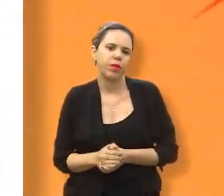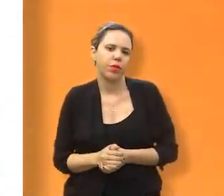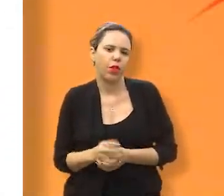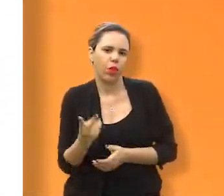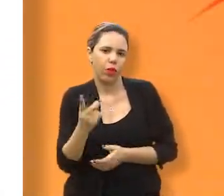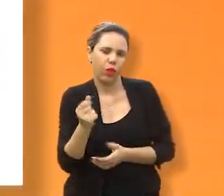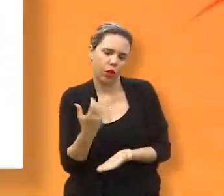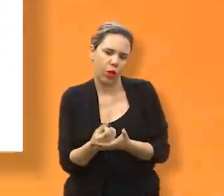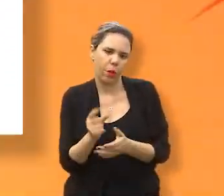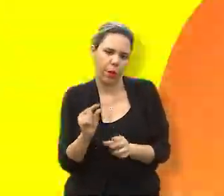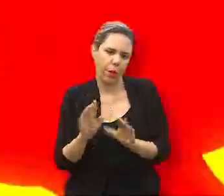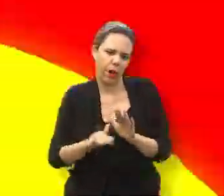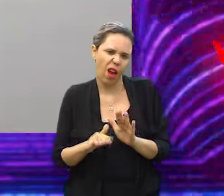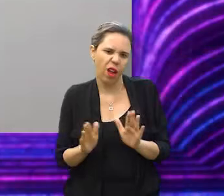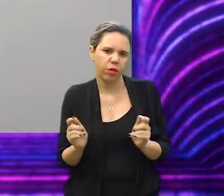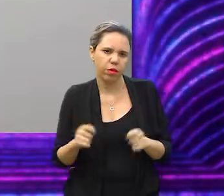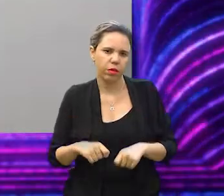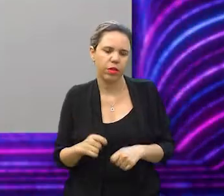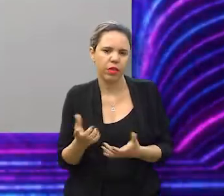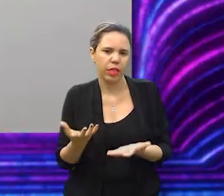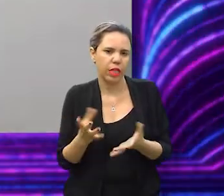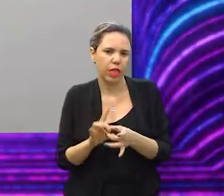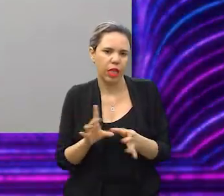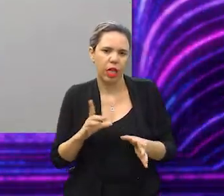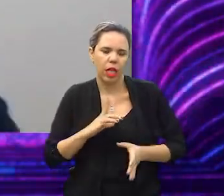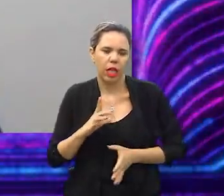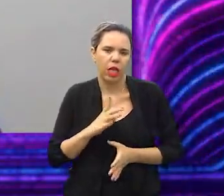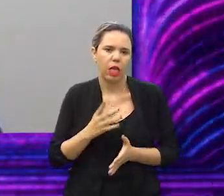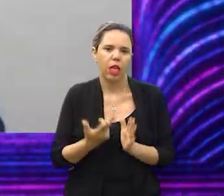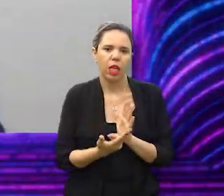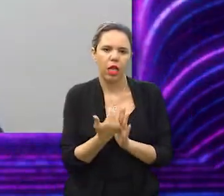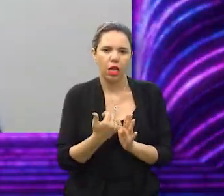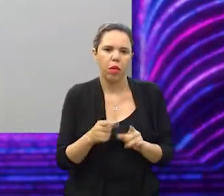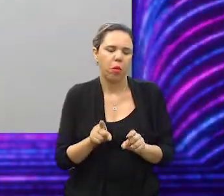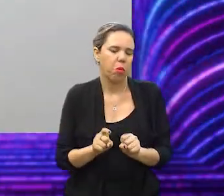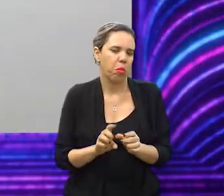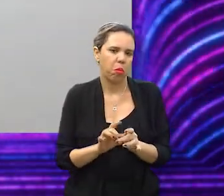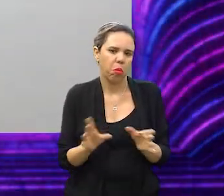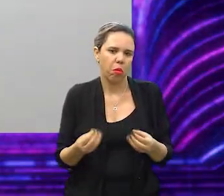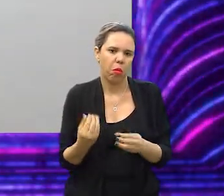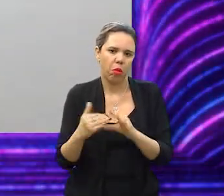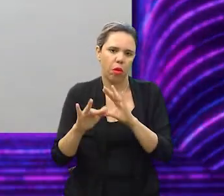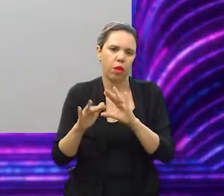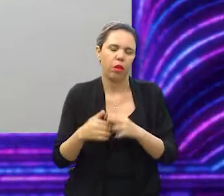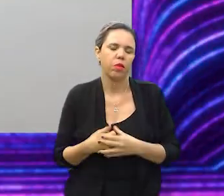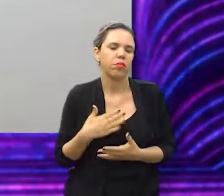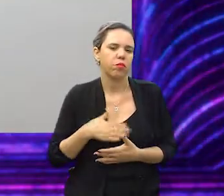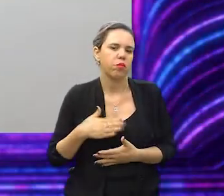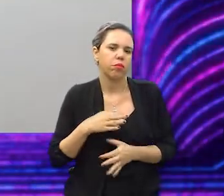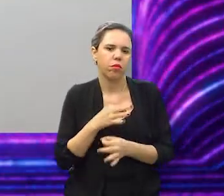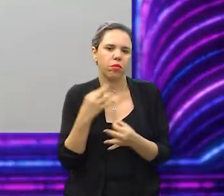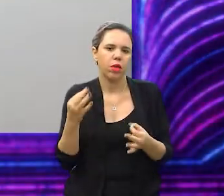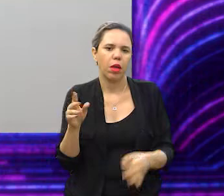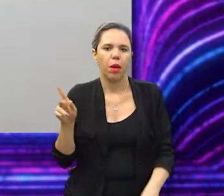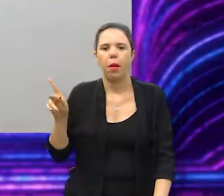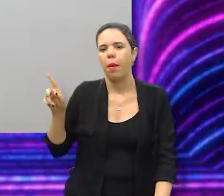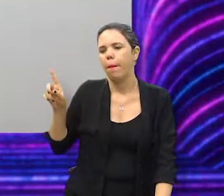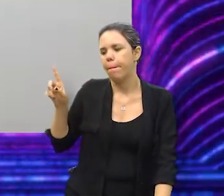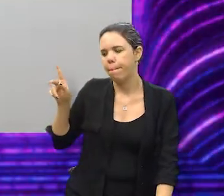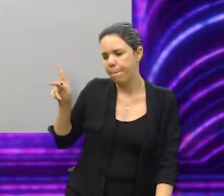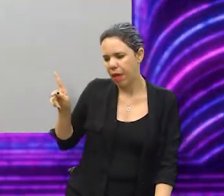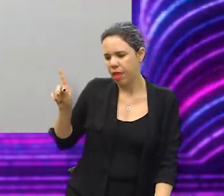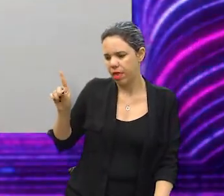tem que cobrar. Mas quem quiser ter acesso aos quadrinhos, eu encaminho tranquilamente o PDF para leitura e